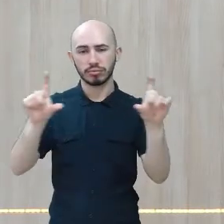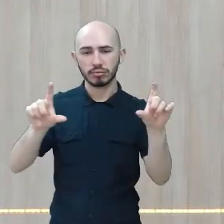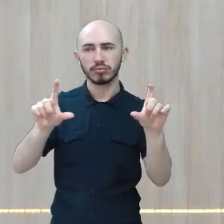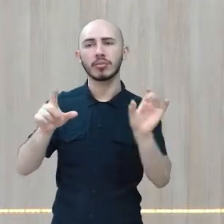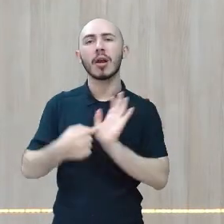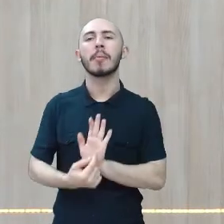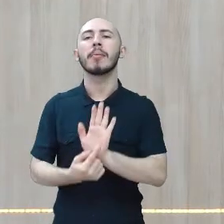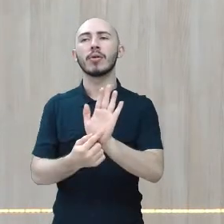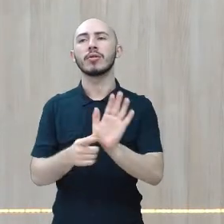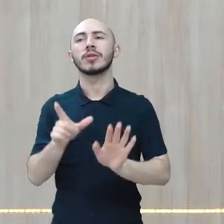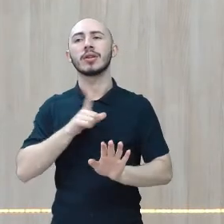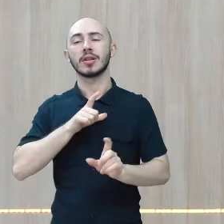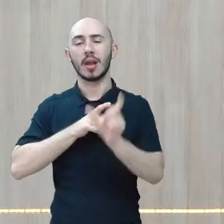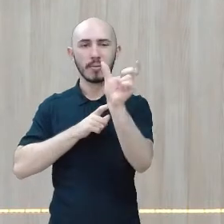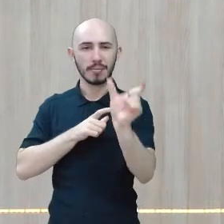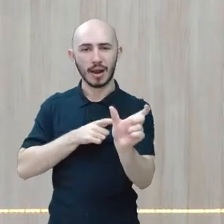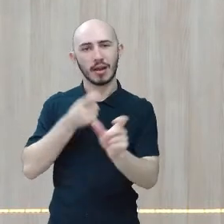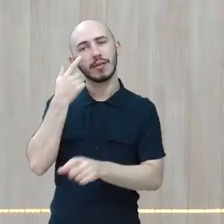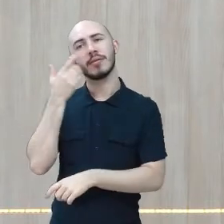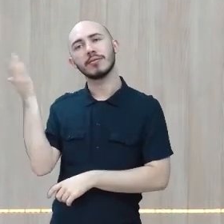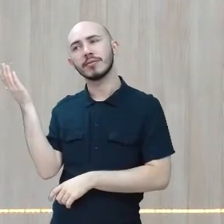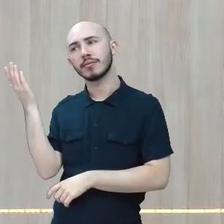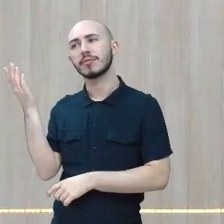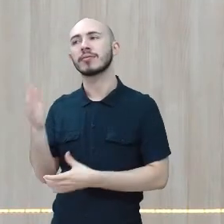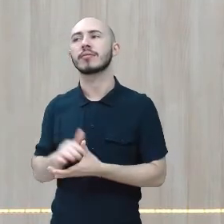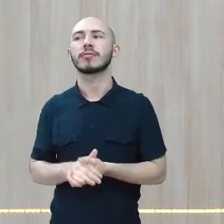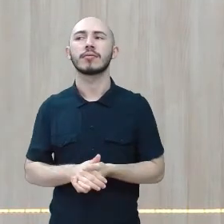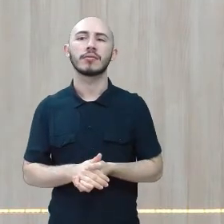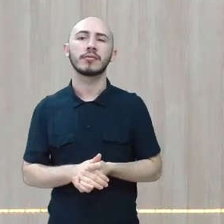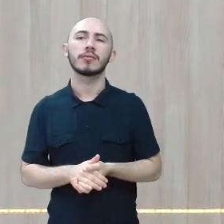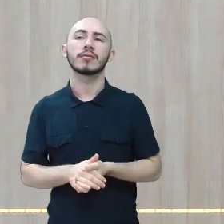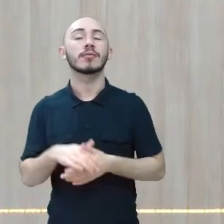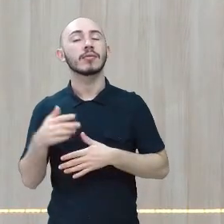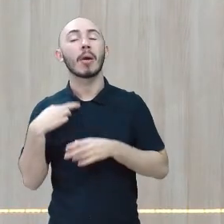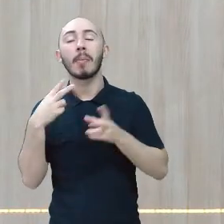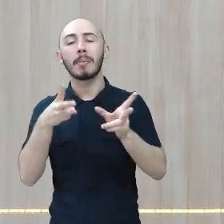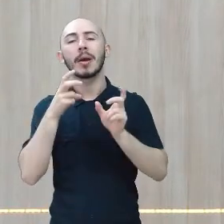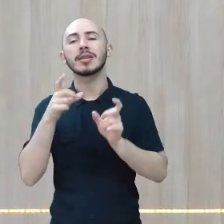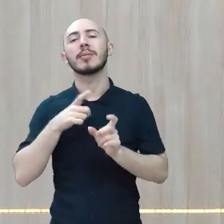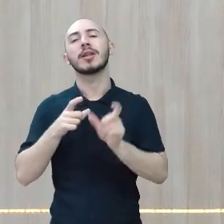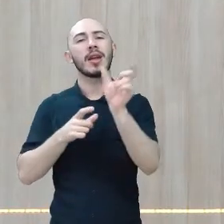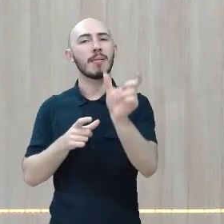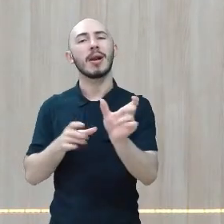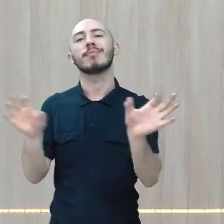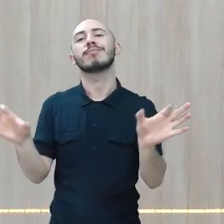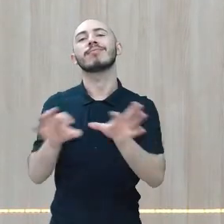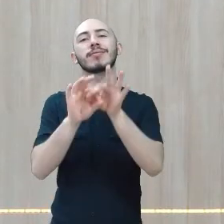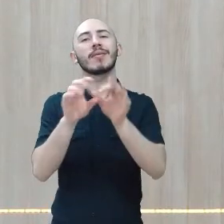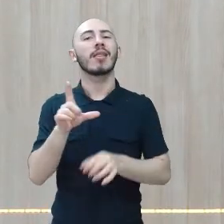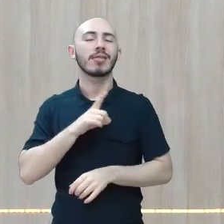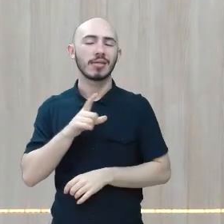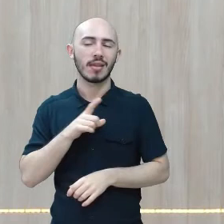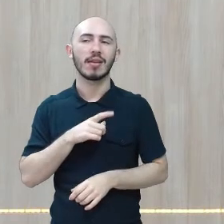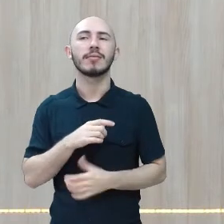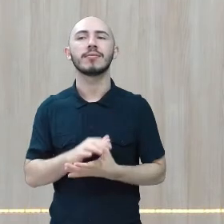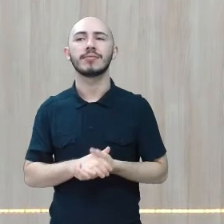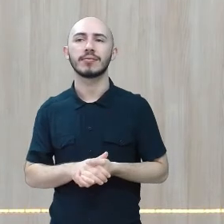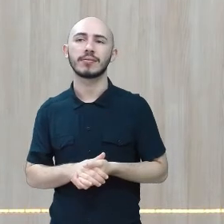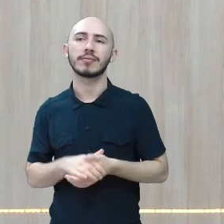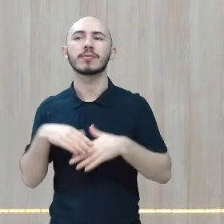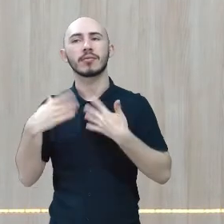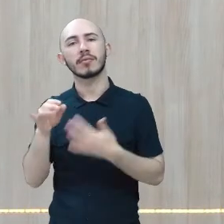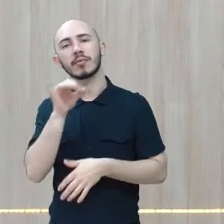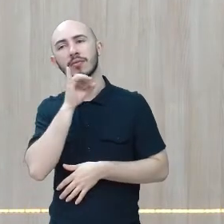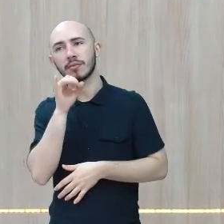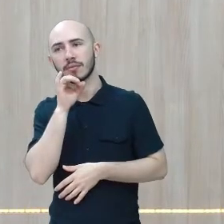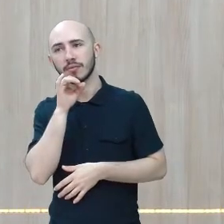esta figura de linguagem, você vai perceber esses conectivos. Né? Trata-se de um exemplo de